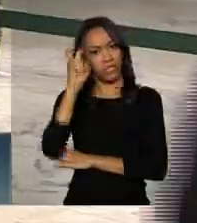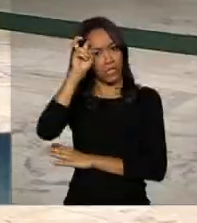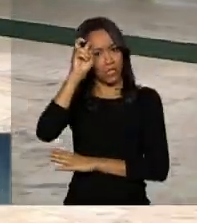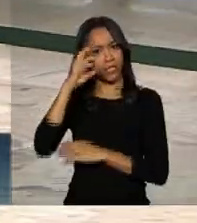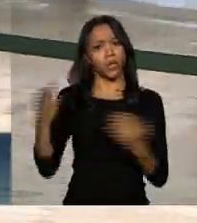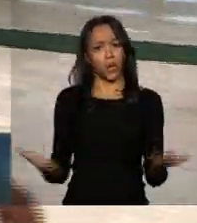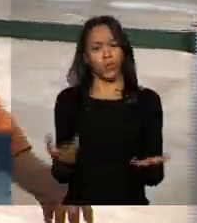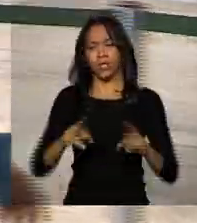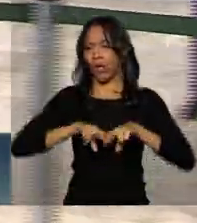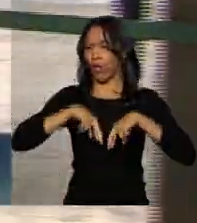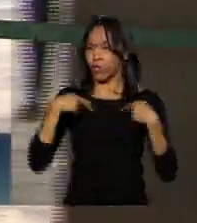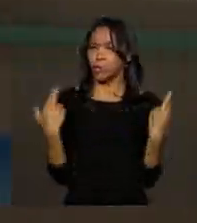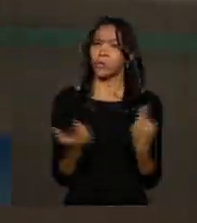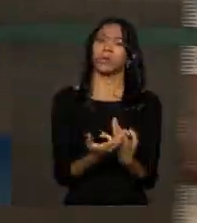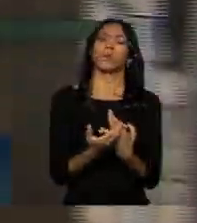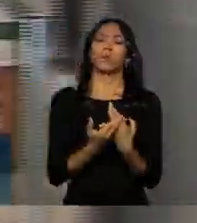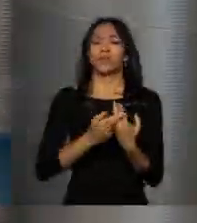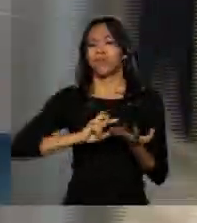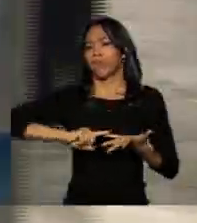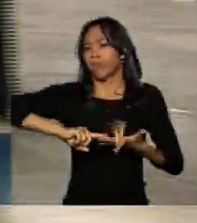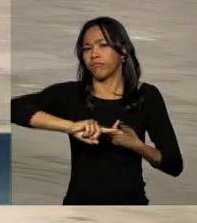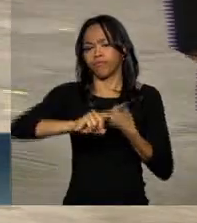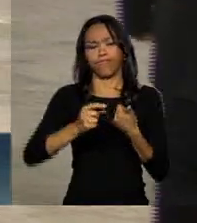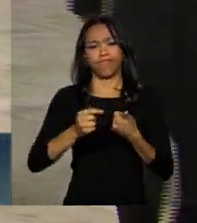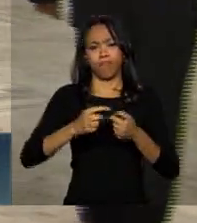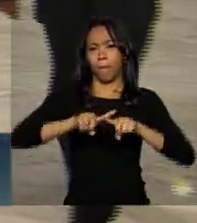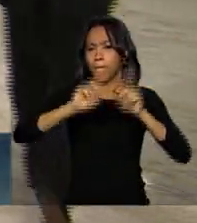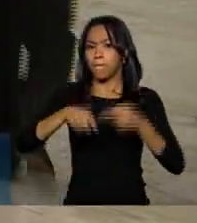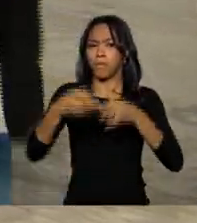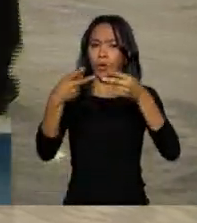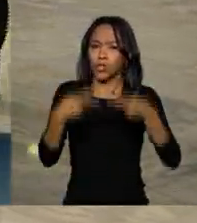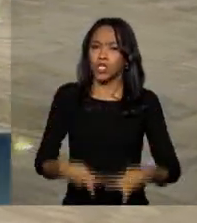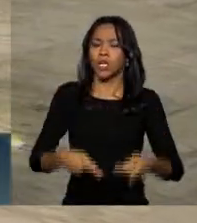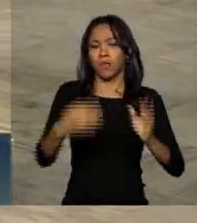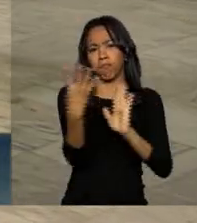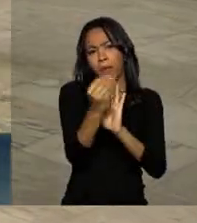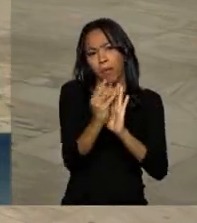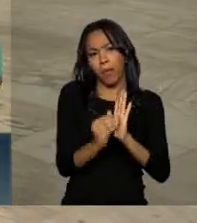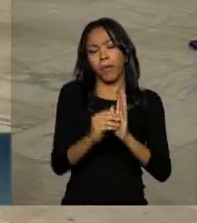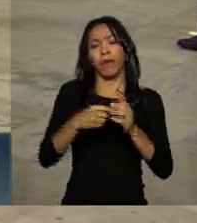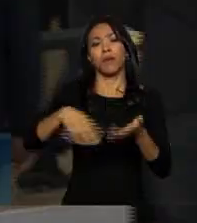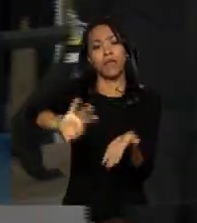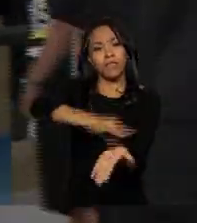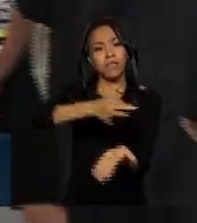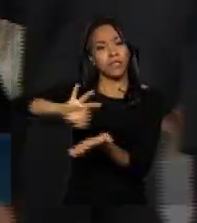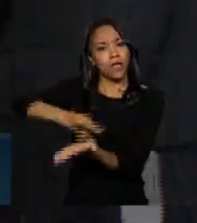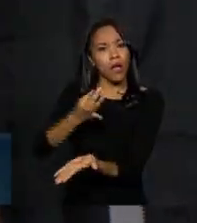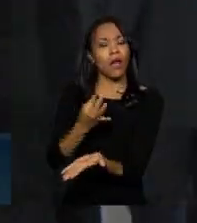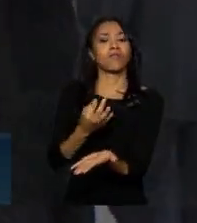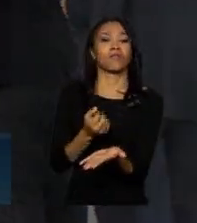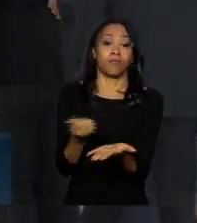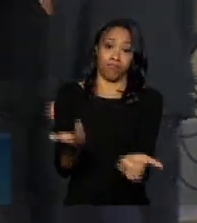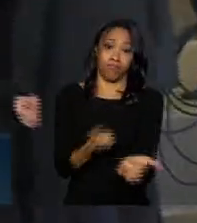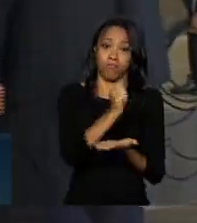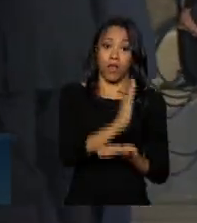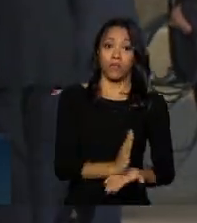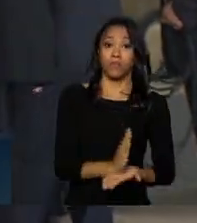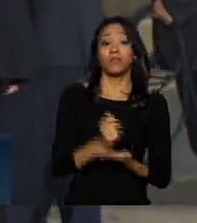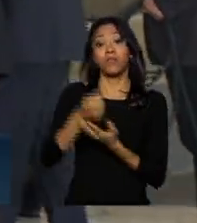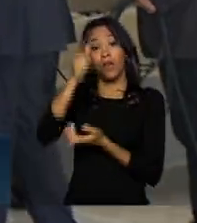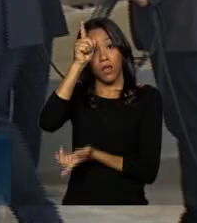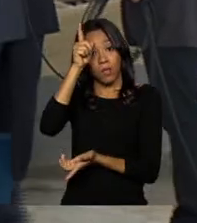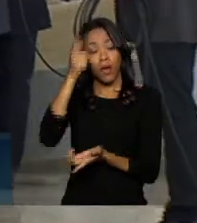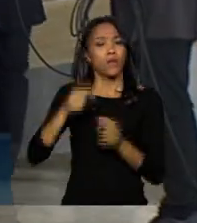uma série de reuniões. Vários projetos, vários acordos devem ser assinados entre Brasil e Alemanha, com foco